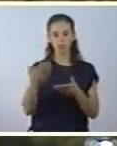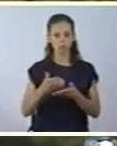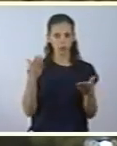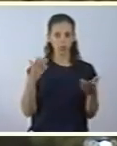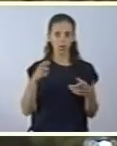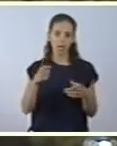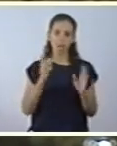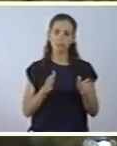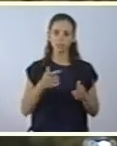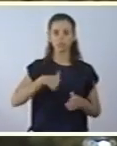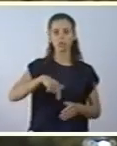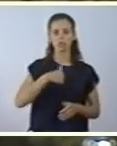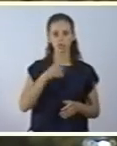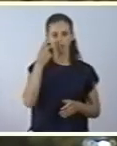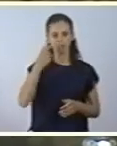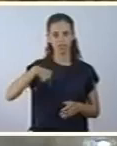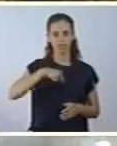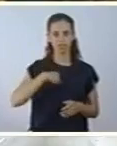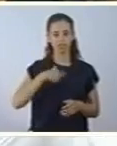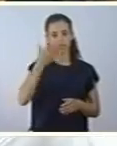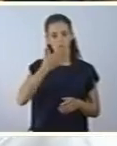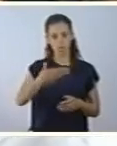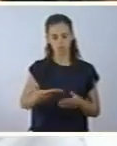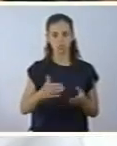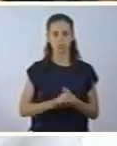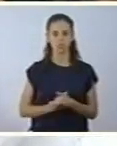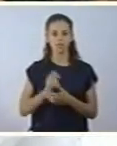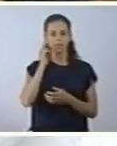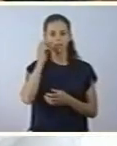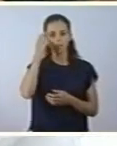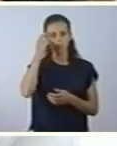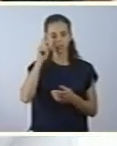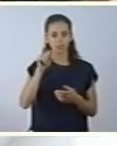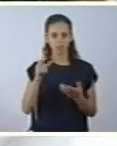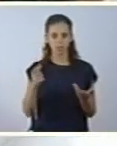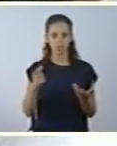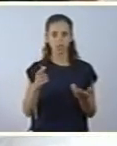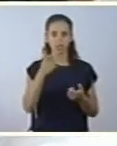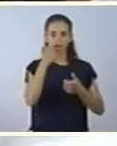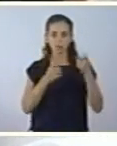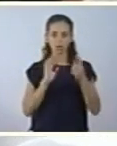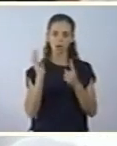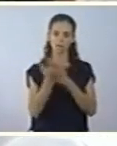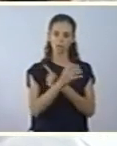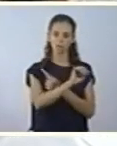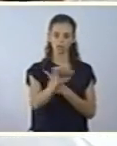isso que nós estamos a precisar na nossa vida, nos nossos dias. Quem pensa também naqueles que estão à sua